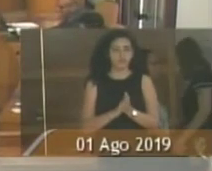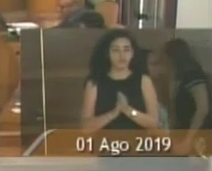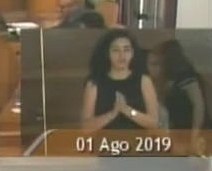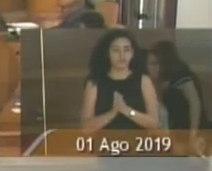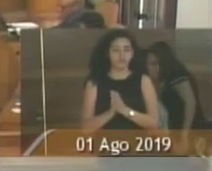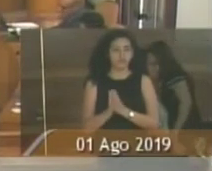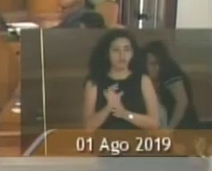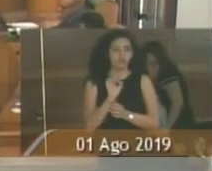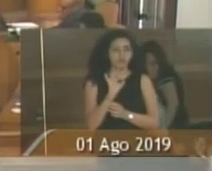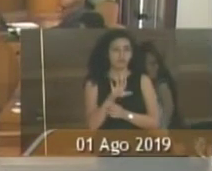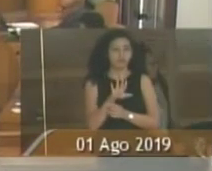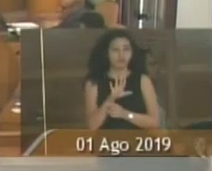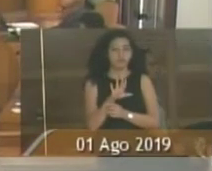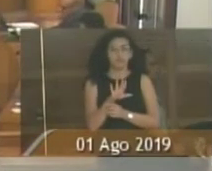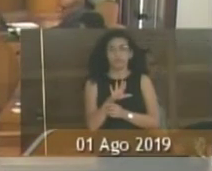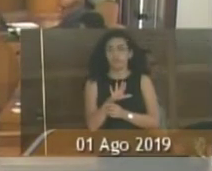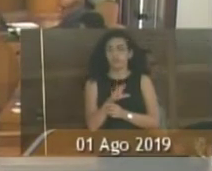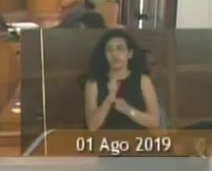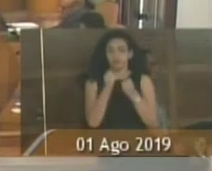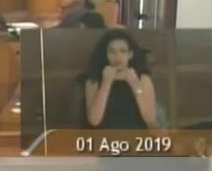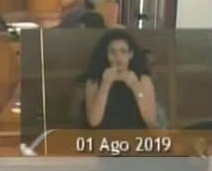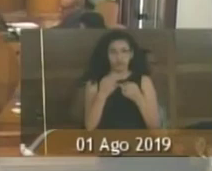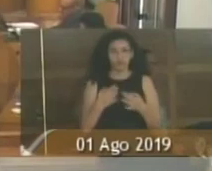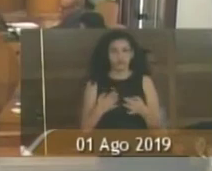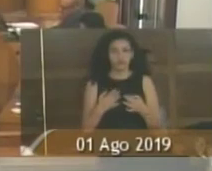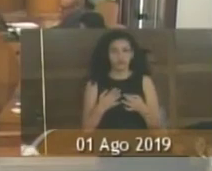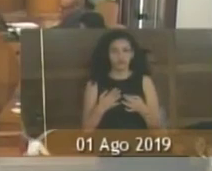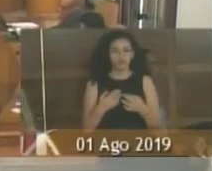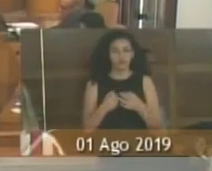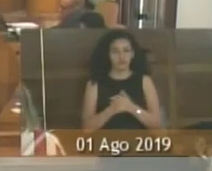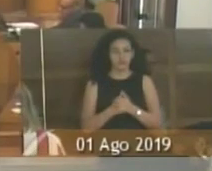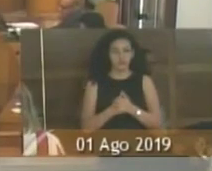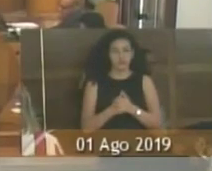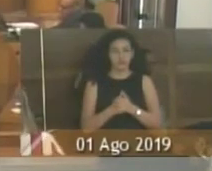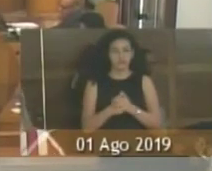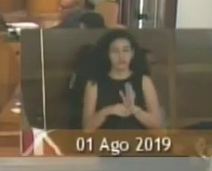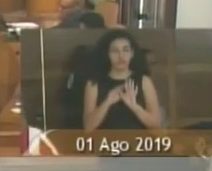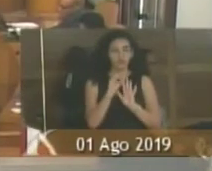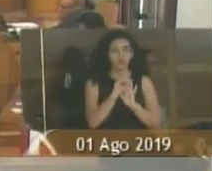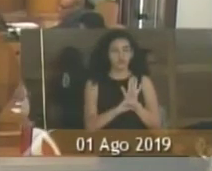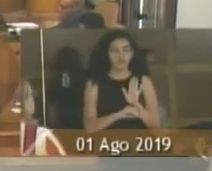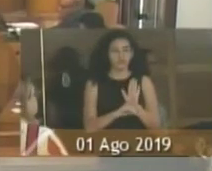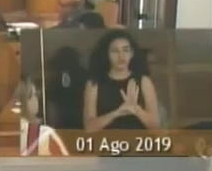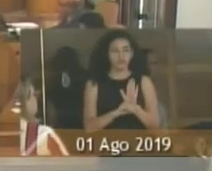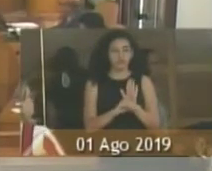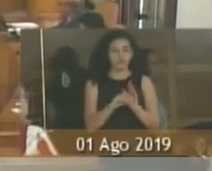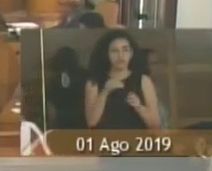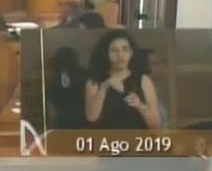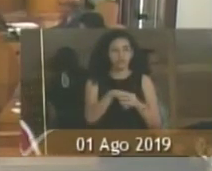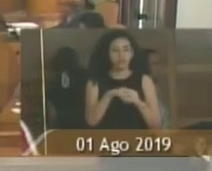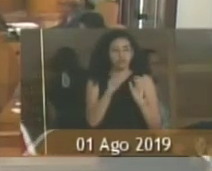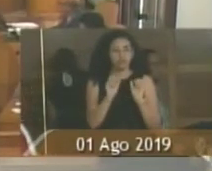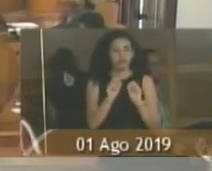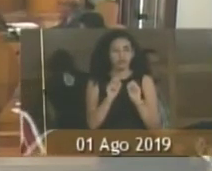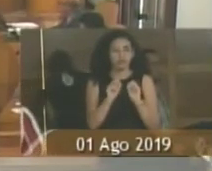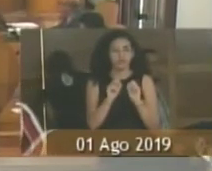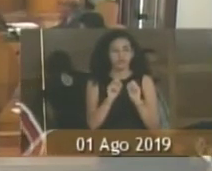Bom, só para justificar aqui, a questão do ofício aqui, que foi aprovado por esta